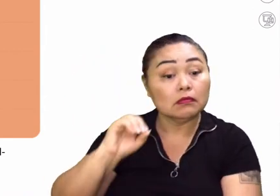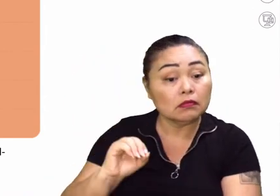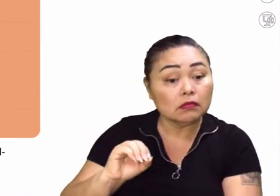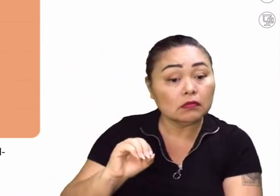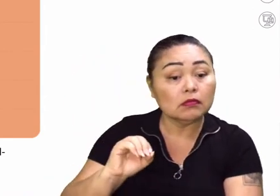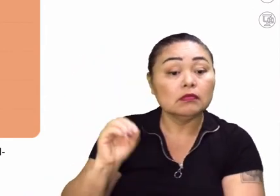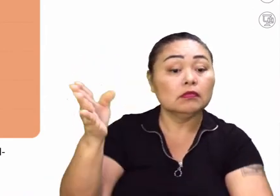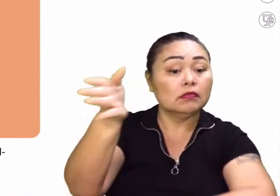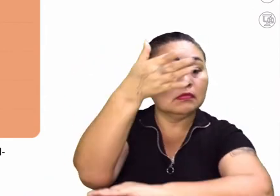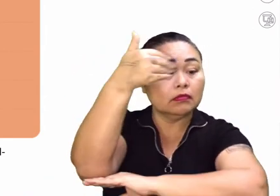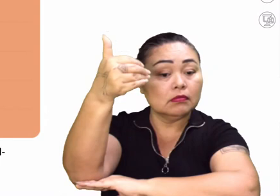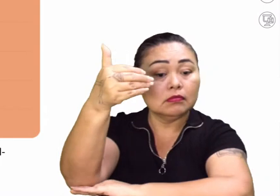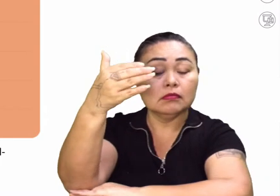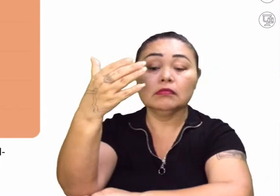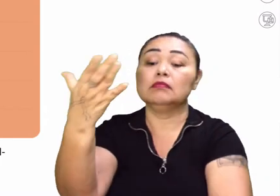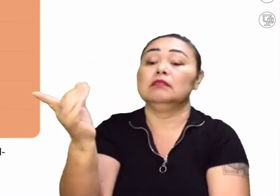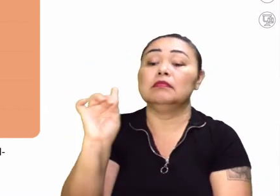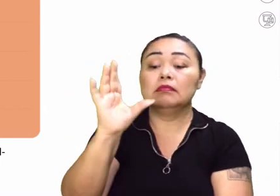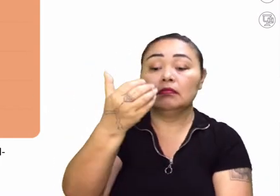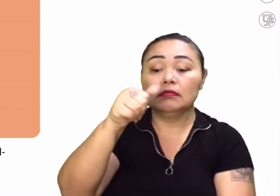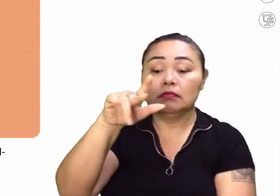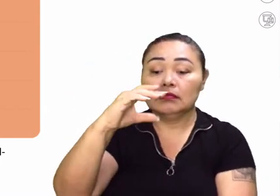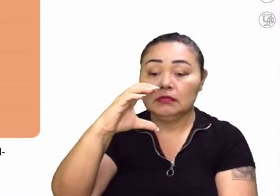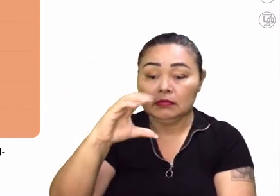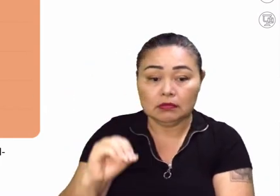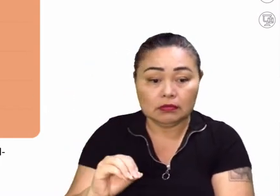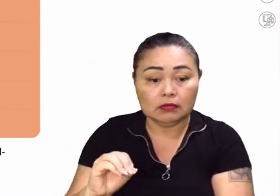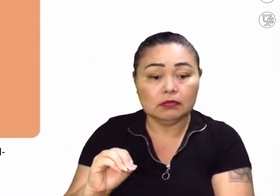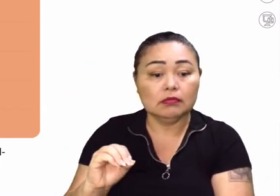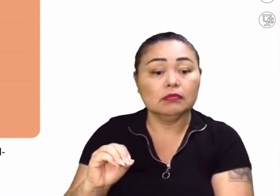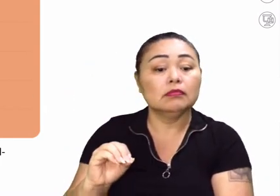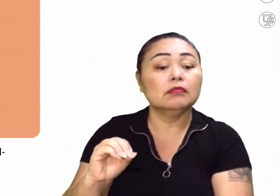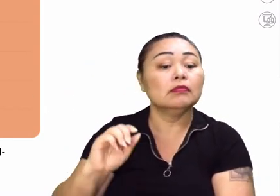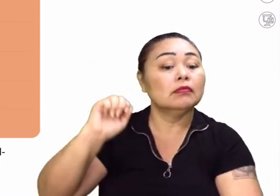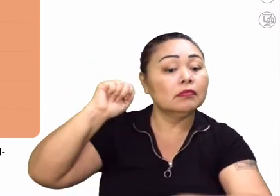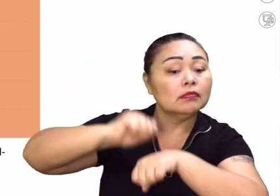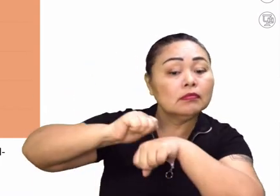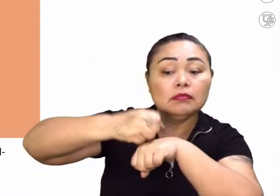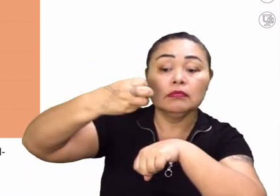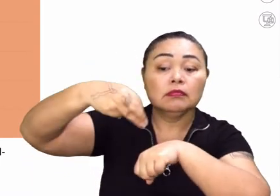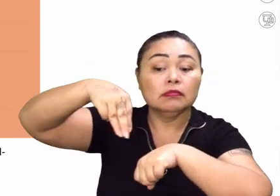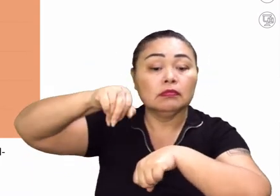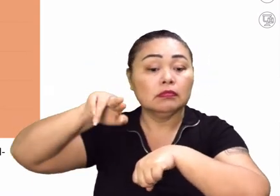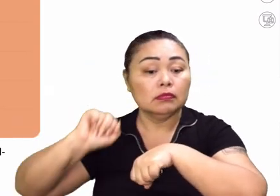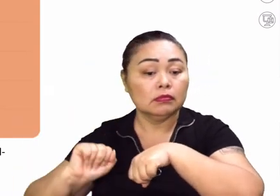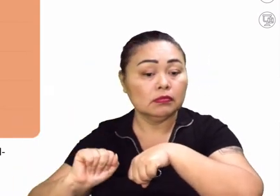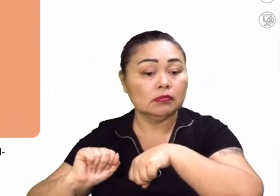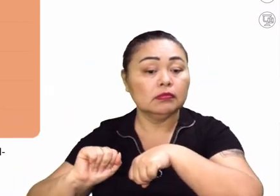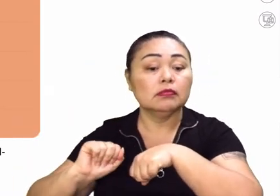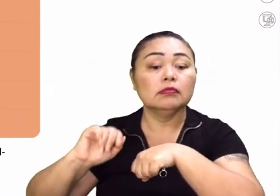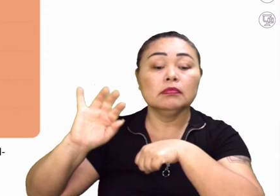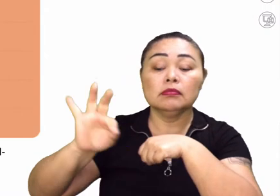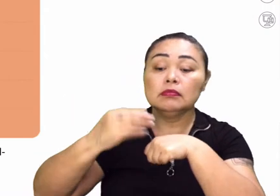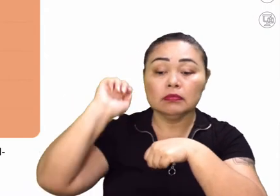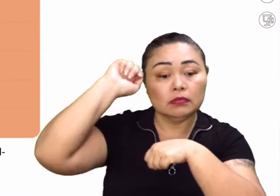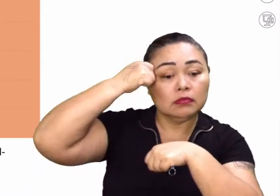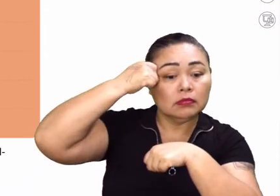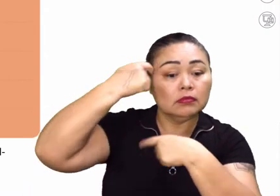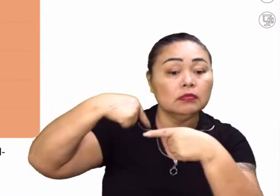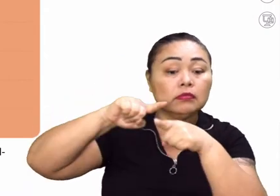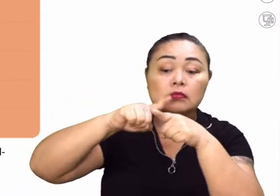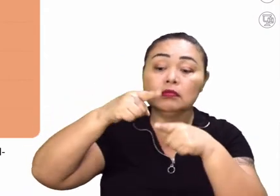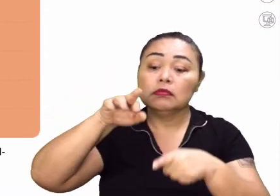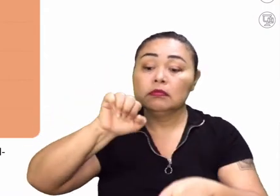pico da Bandeira Pico do Calçado pedra na mina das Agulhas Negras